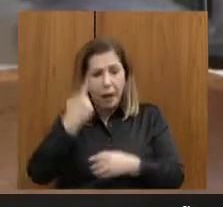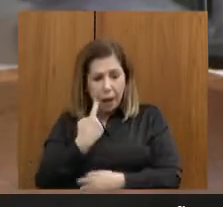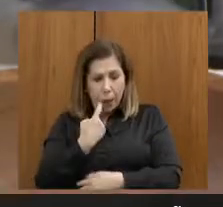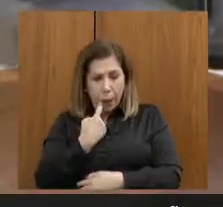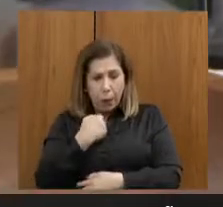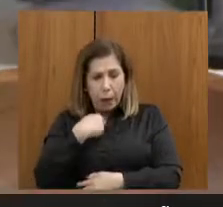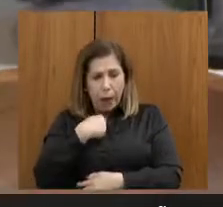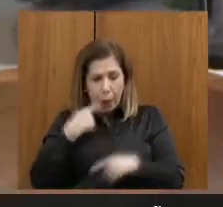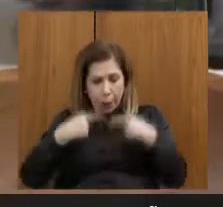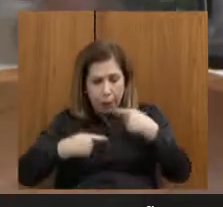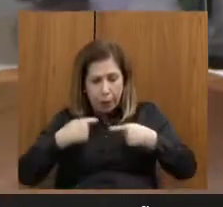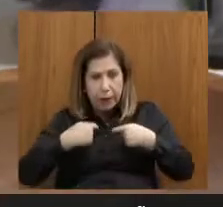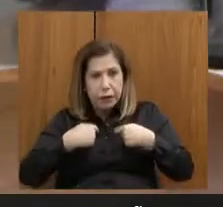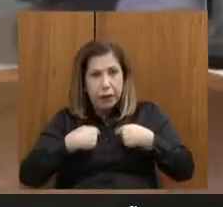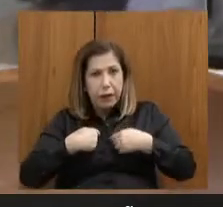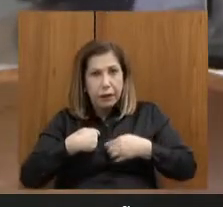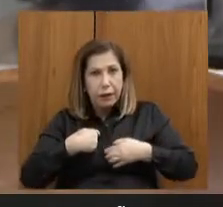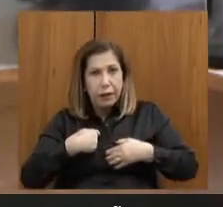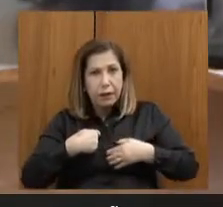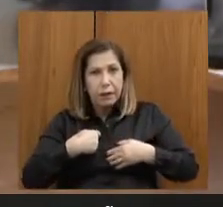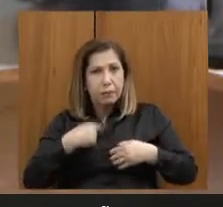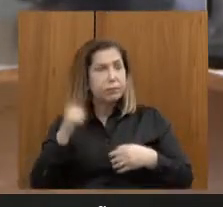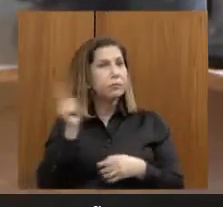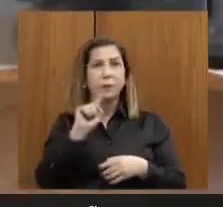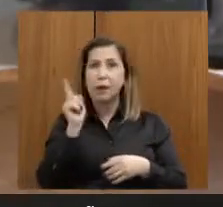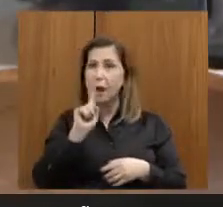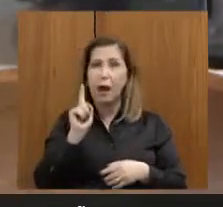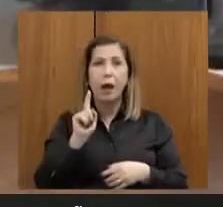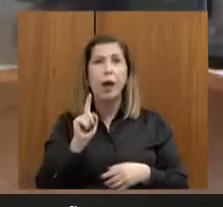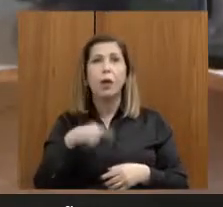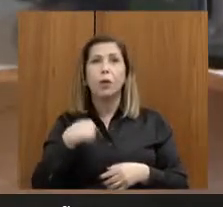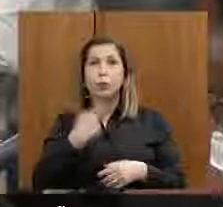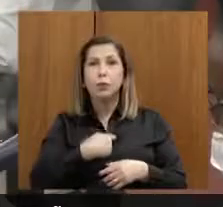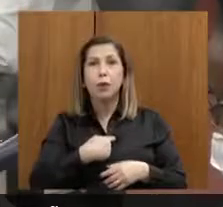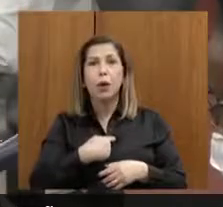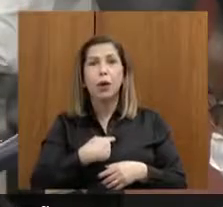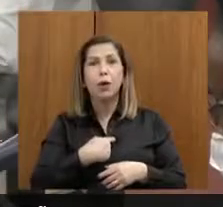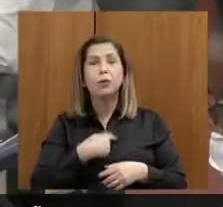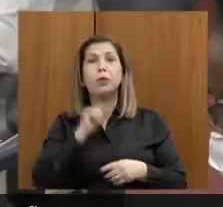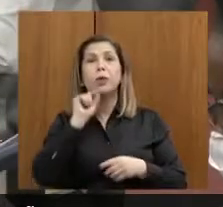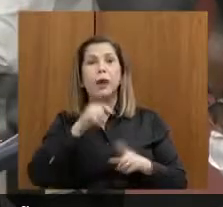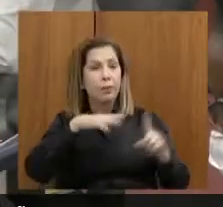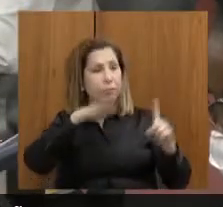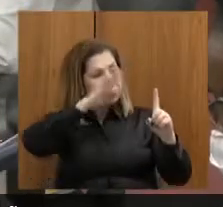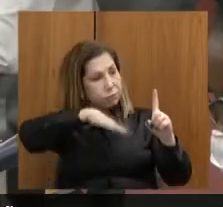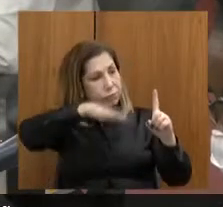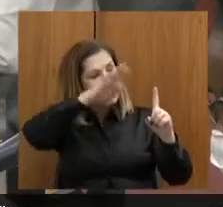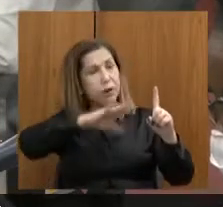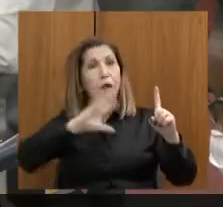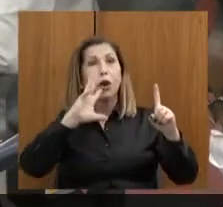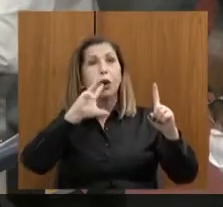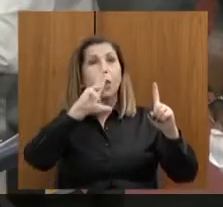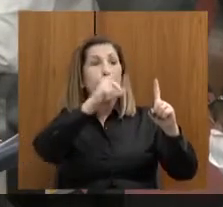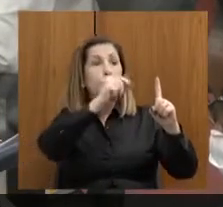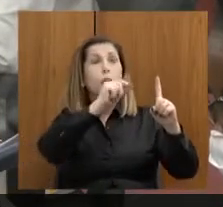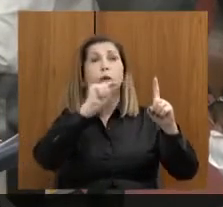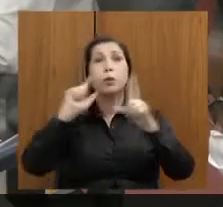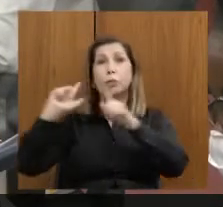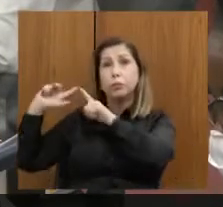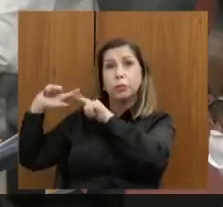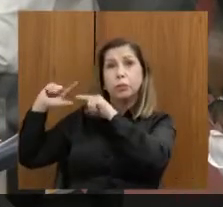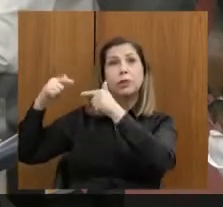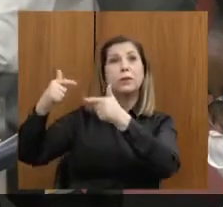nós o que nós vestimos não é só para nos reverenciar é para reverenciar todas as nossas Extra